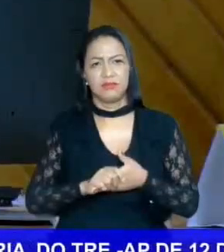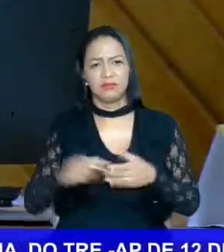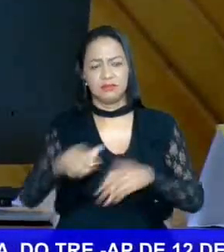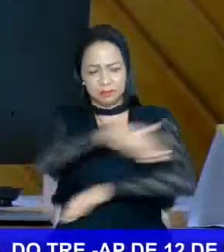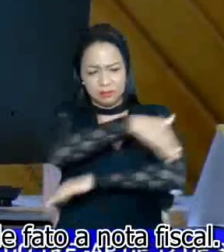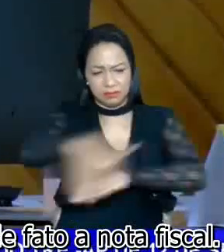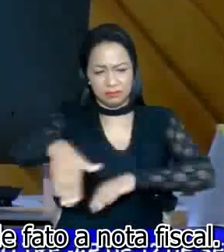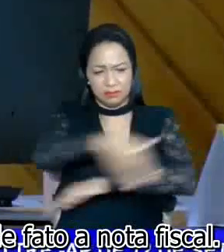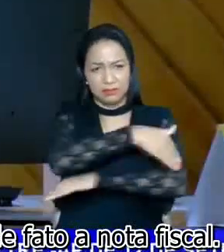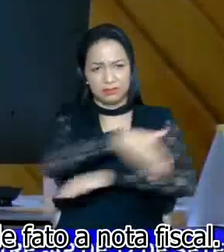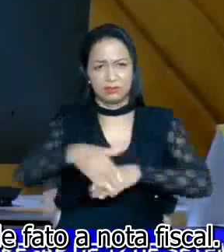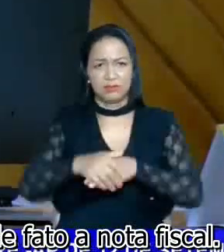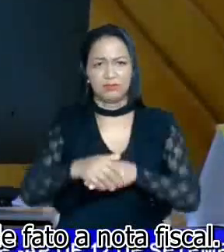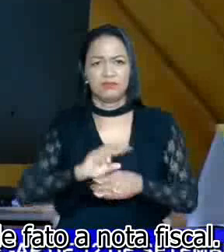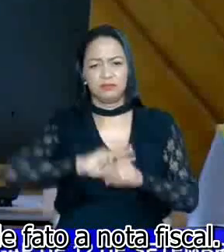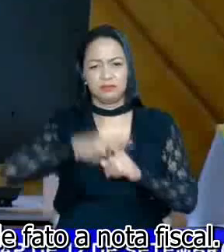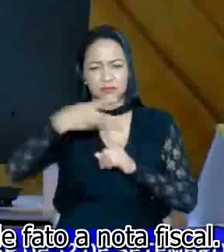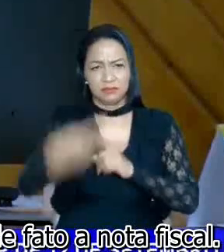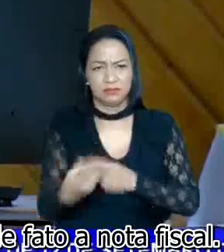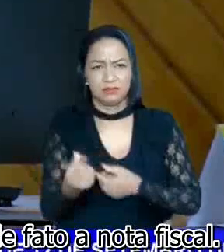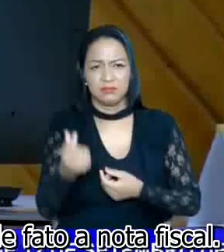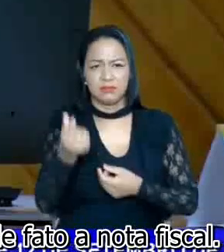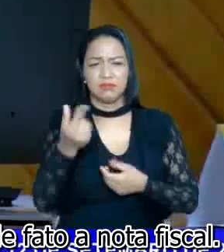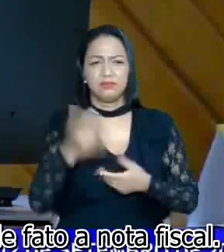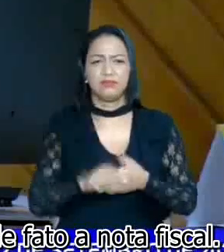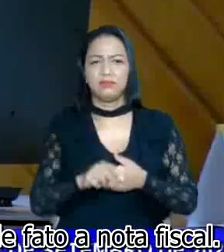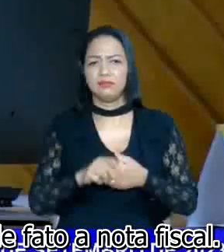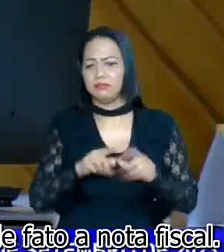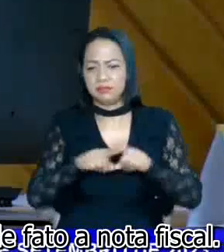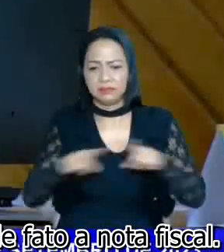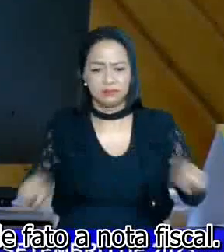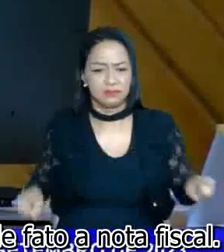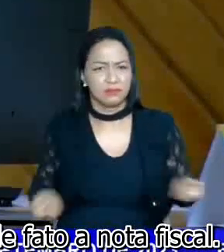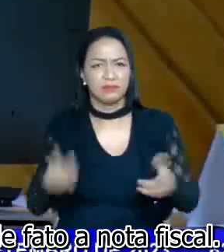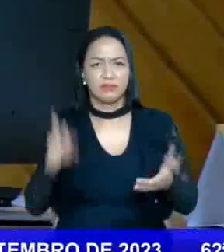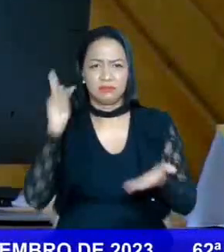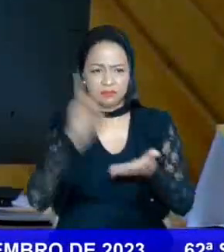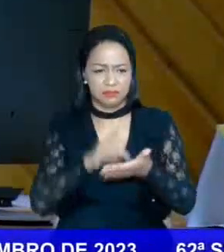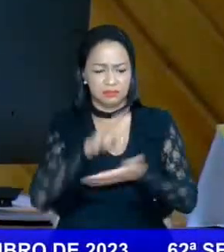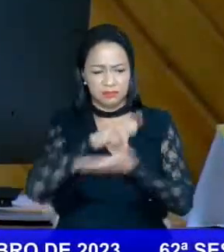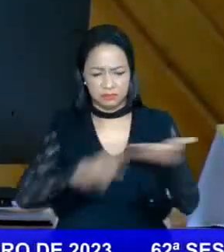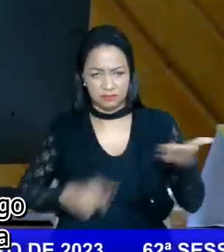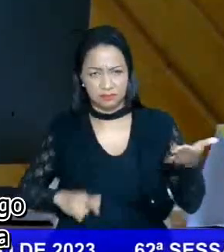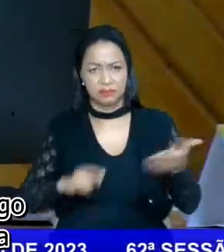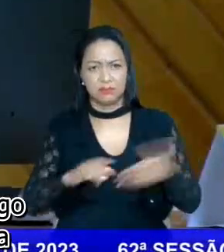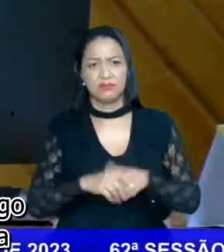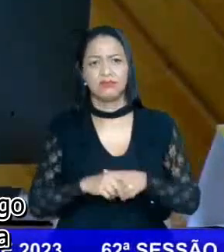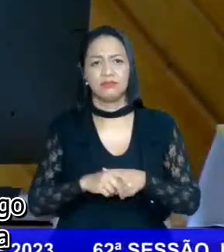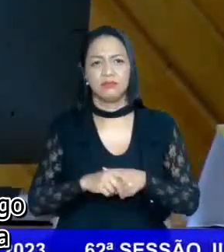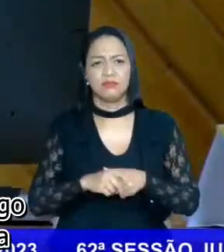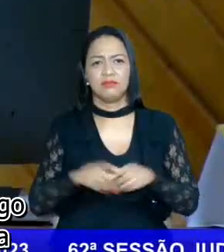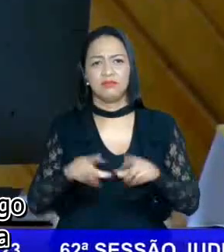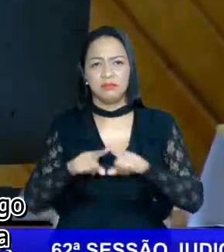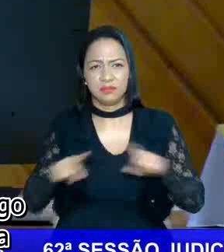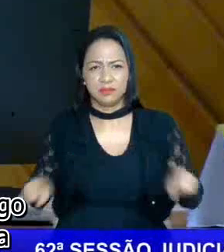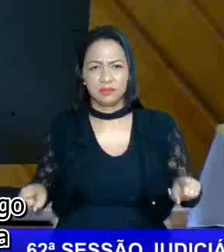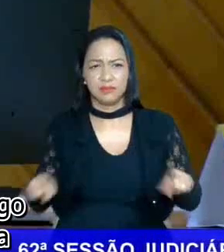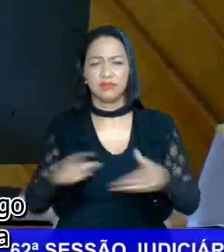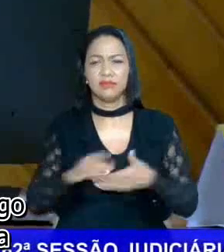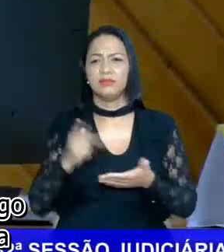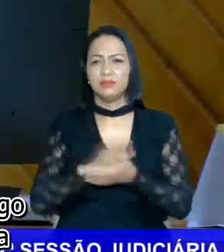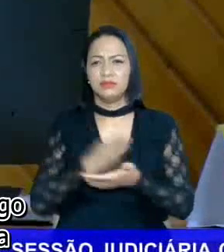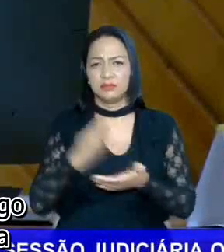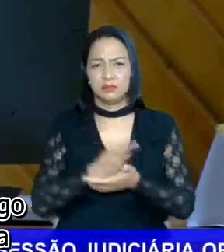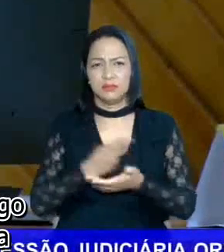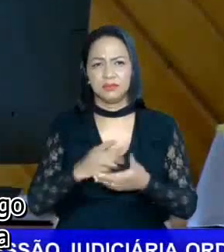residência, comprovante de transferência do valor, mas ele não juntou, de fato, a nota fiscal. Contudo, essa